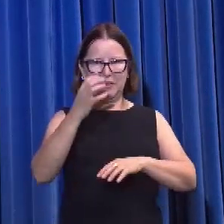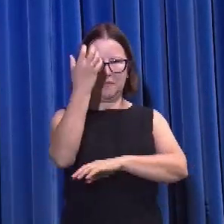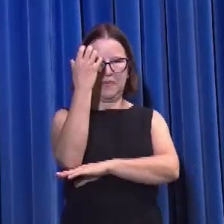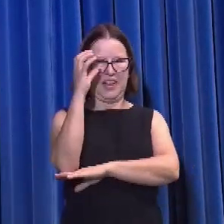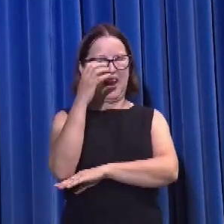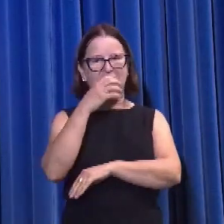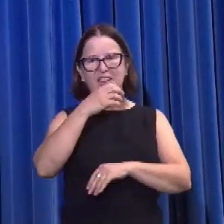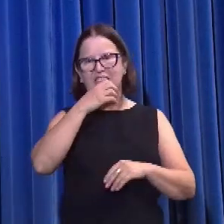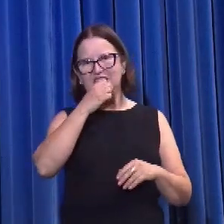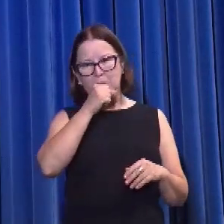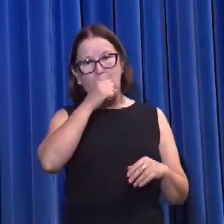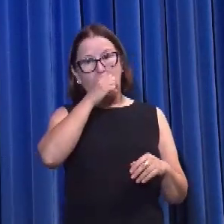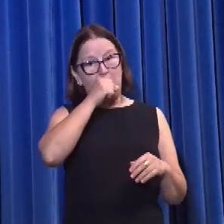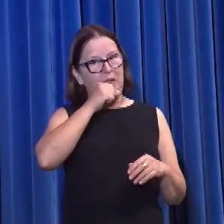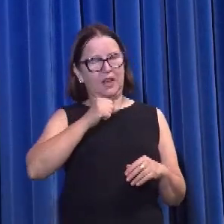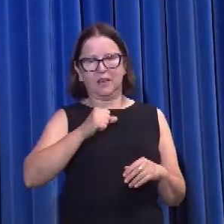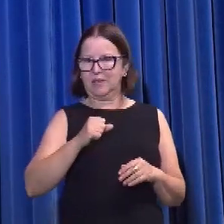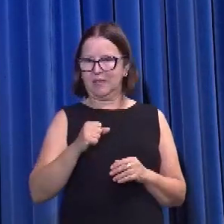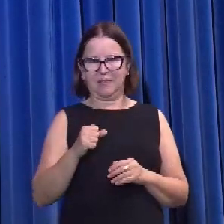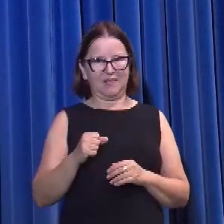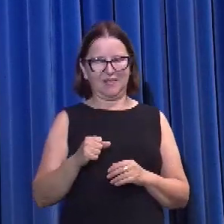outras laranjeiras.